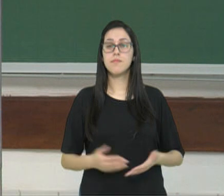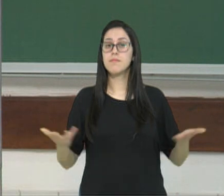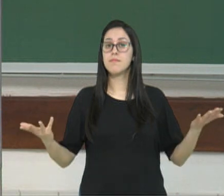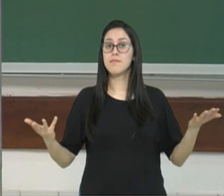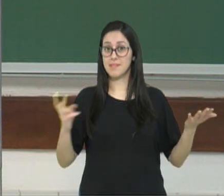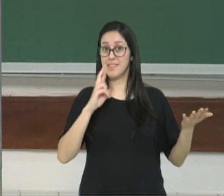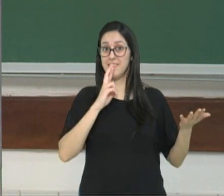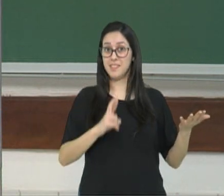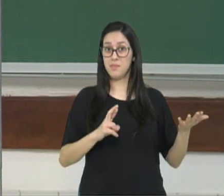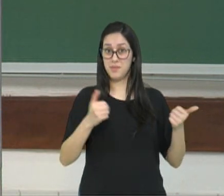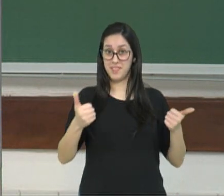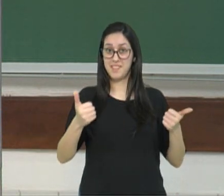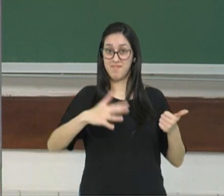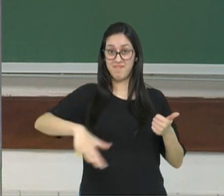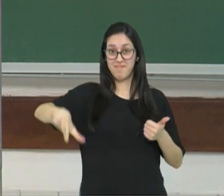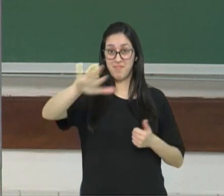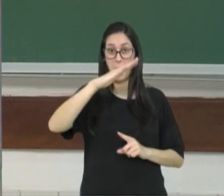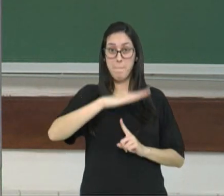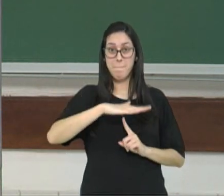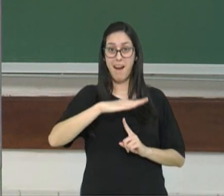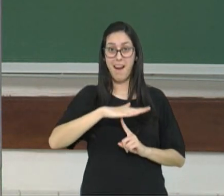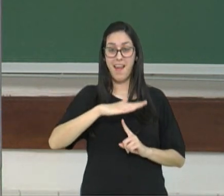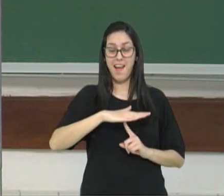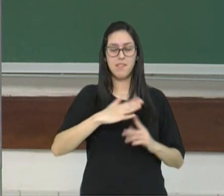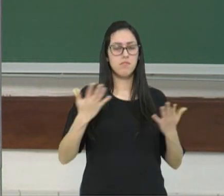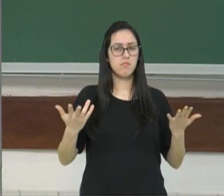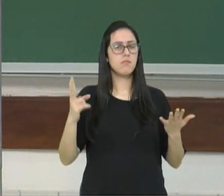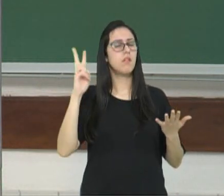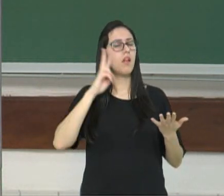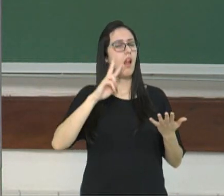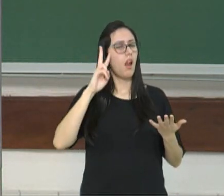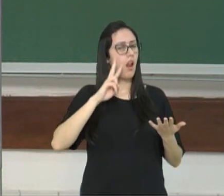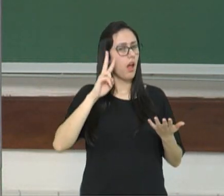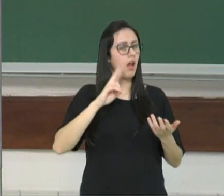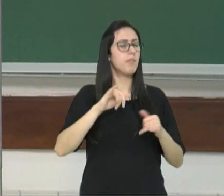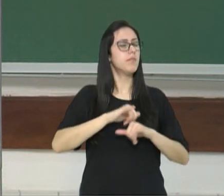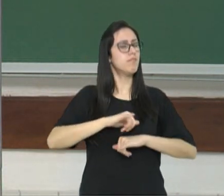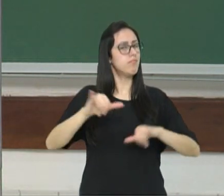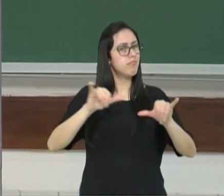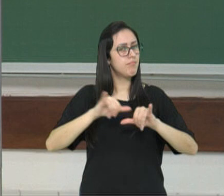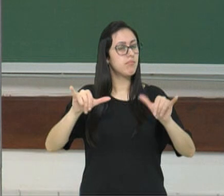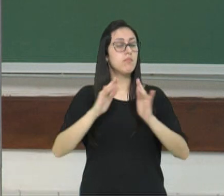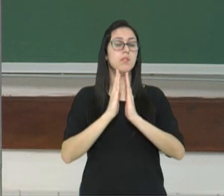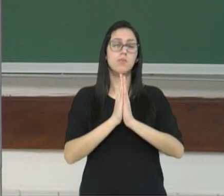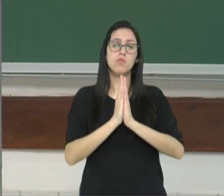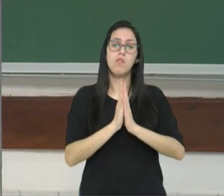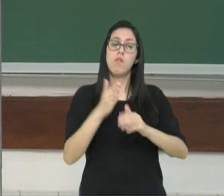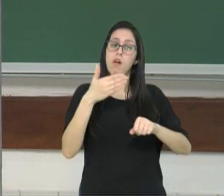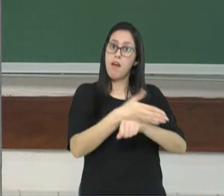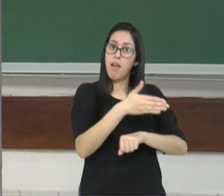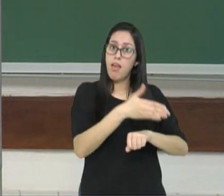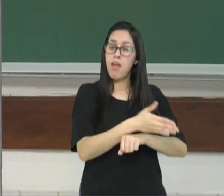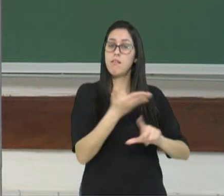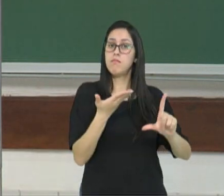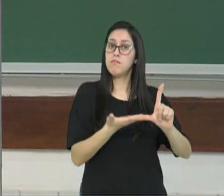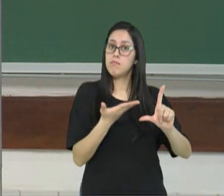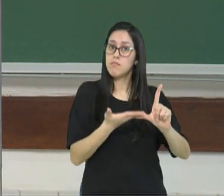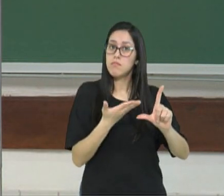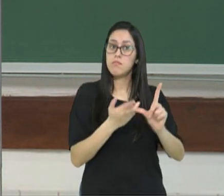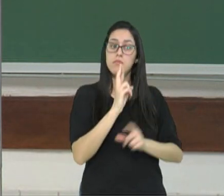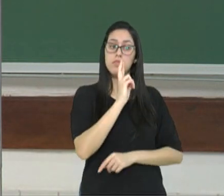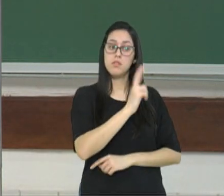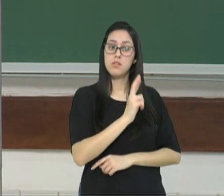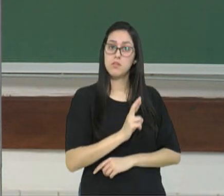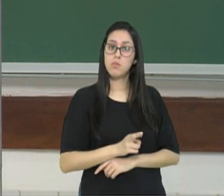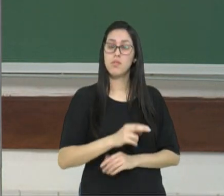Respondido, meus alunos de todo o Paraná. Vamos sempre lembrar vocês de entrarem em seu Google Class, irem lá responderem